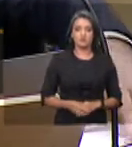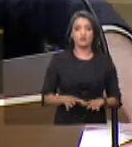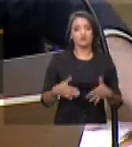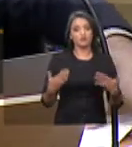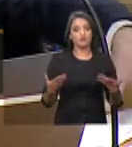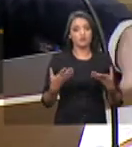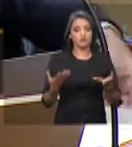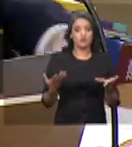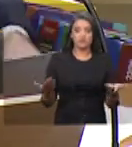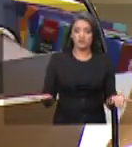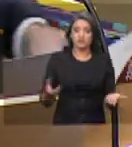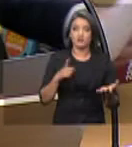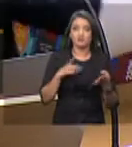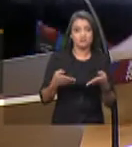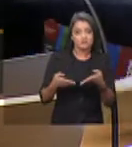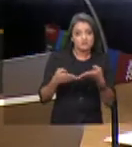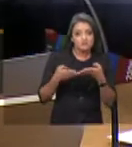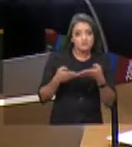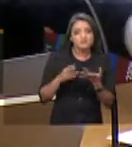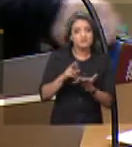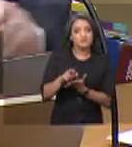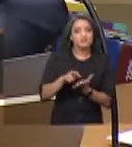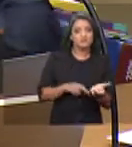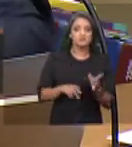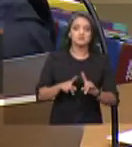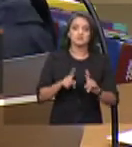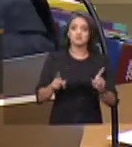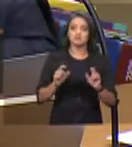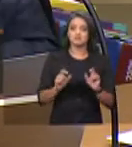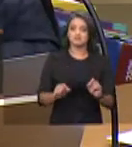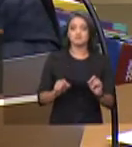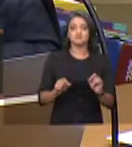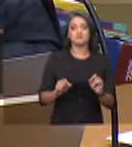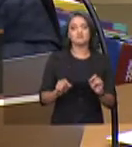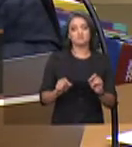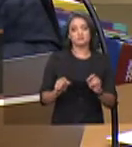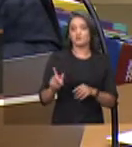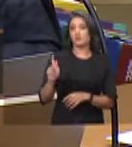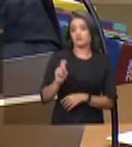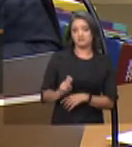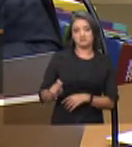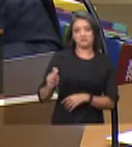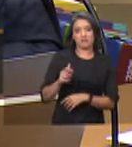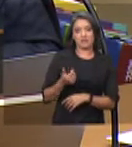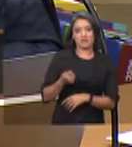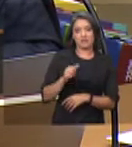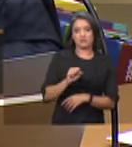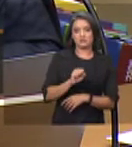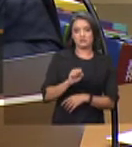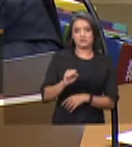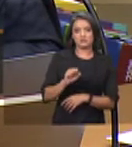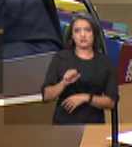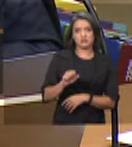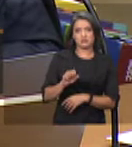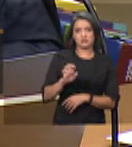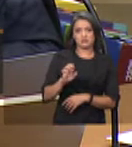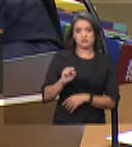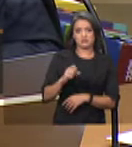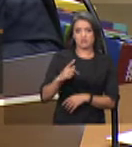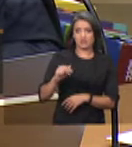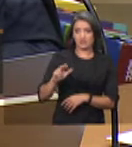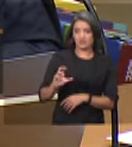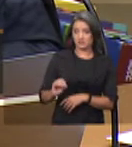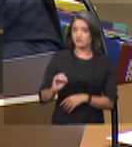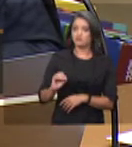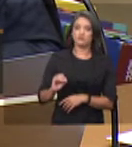ao eminente relator eu entendo pela ilegitimidade ativa da entidade autora e também